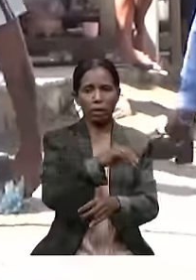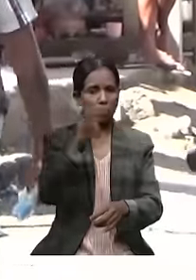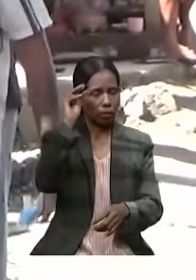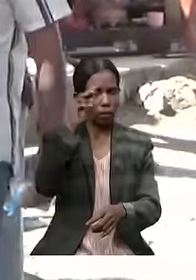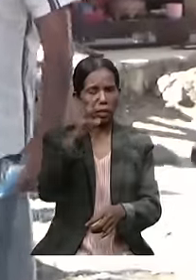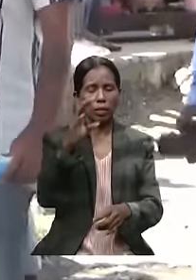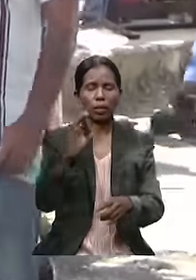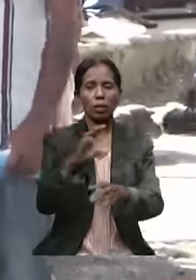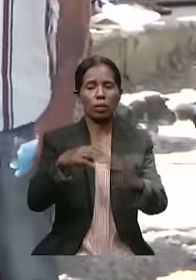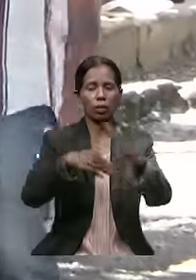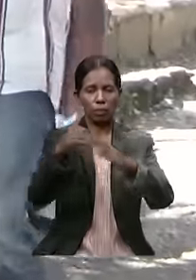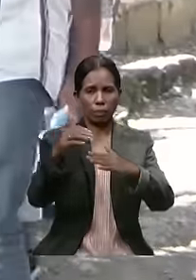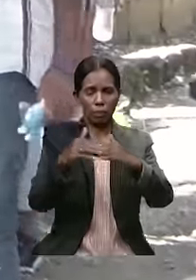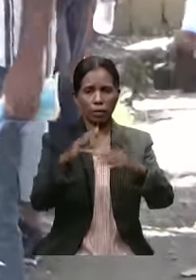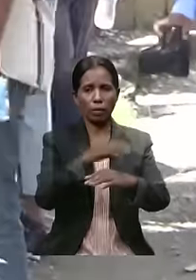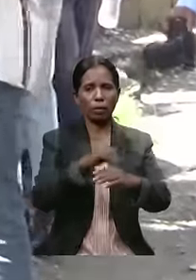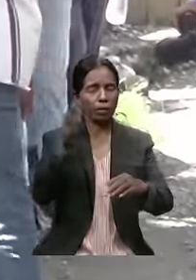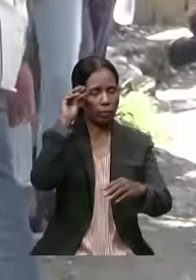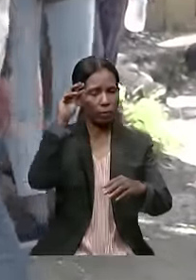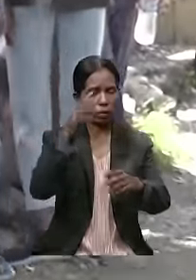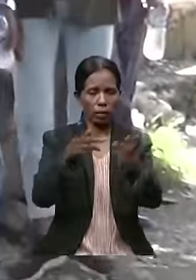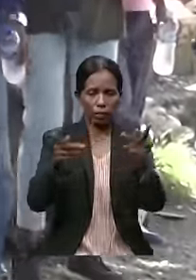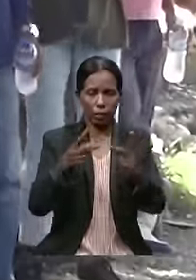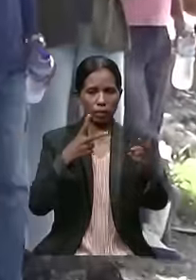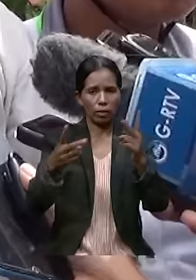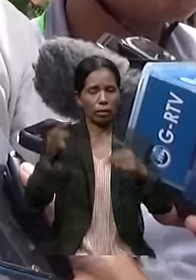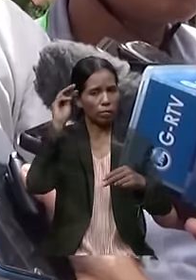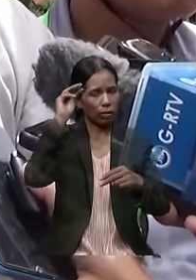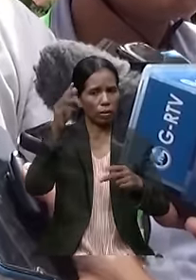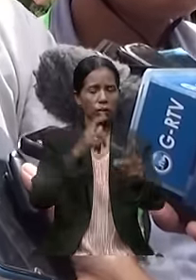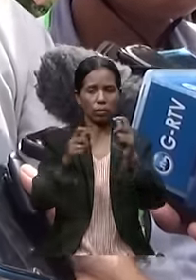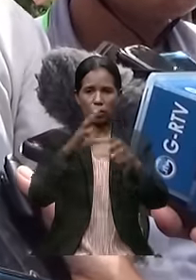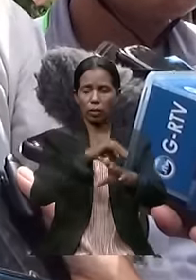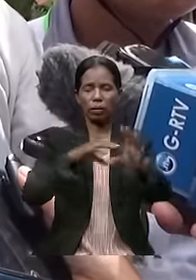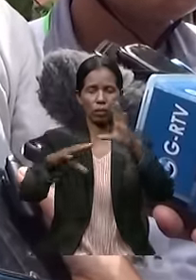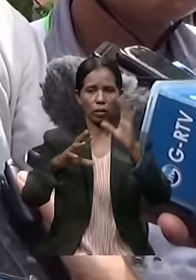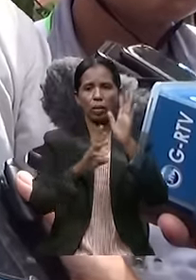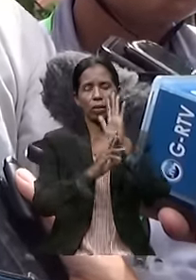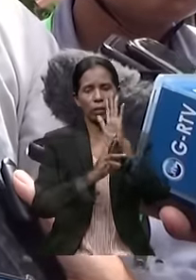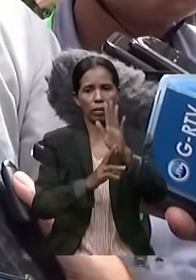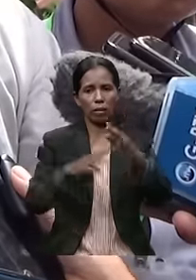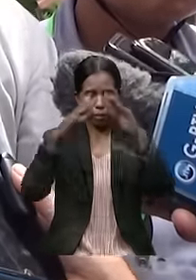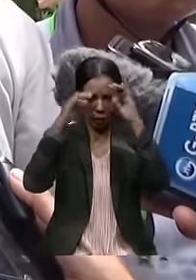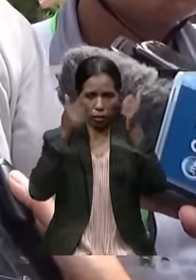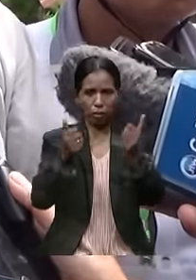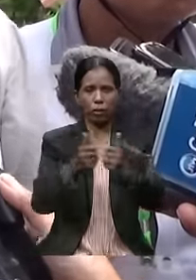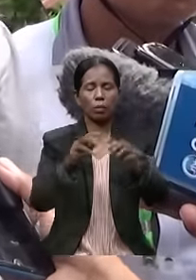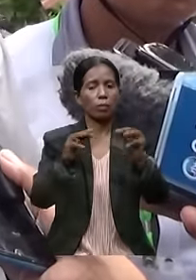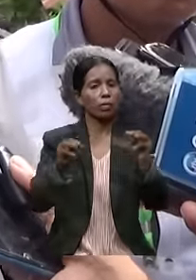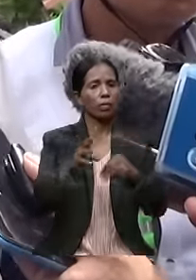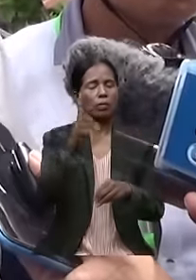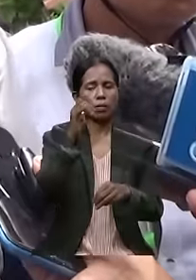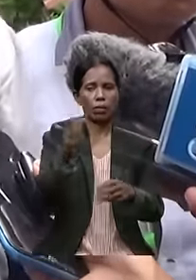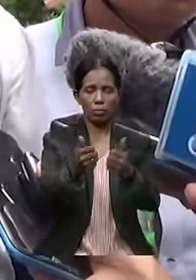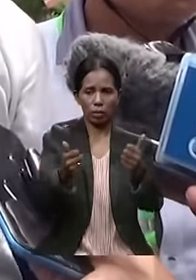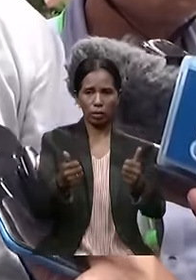Indústria, Ministério do Turismo no Ambiente, Ministério do Transporte e Comunicação, representante presidente da Autoridade do Município de Ili,